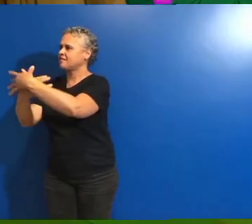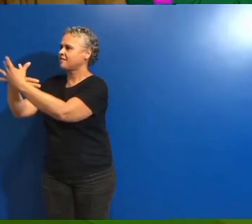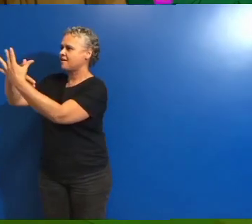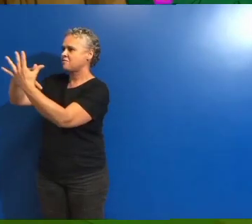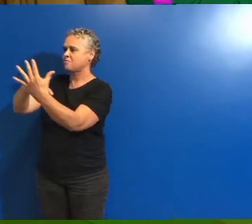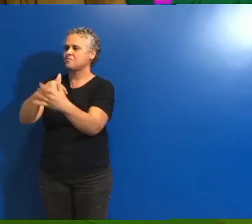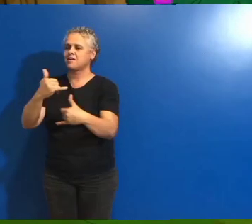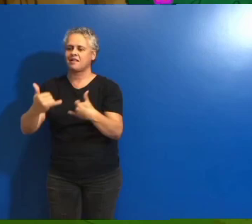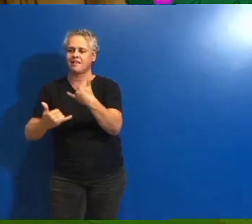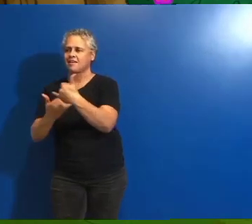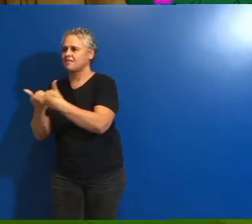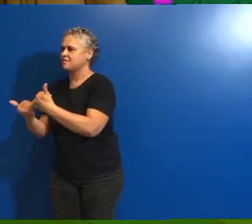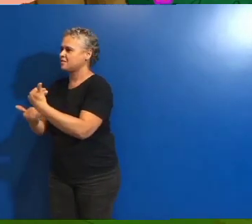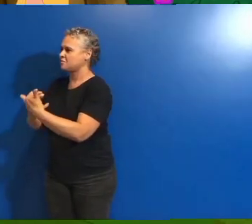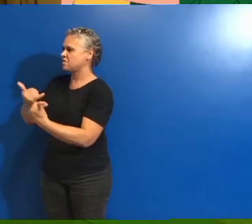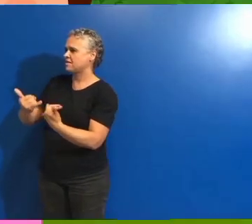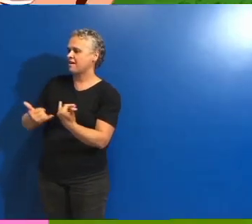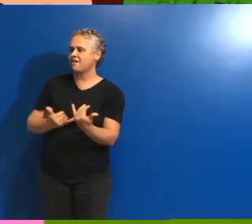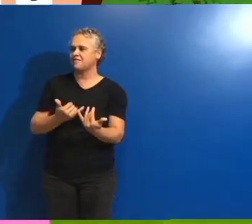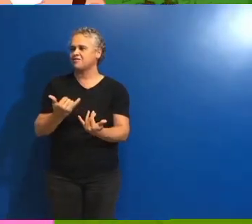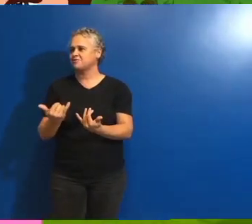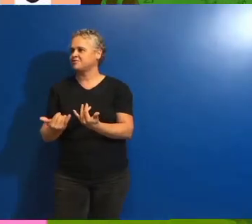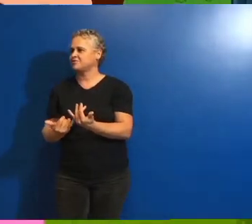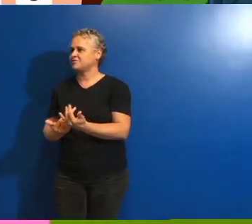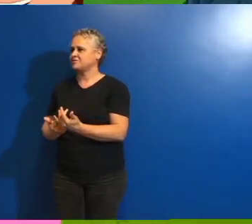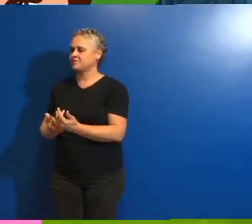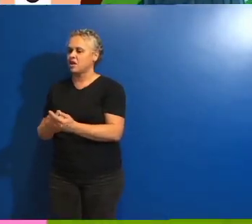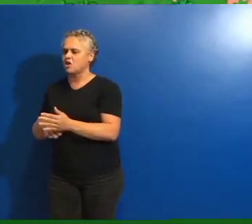a borboleta e tentaram brincar com ela.